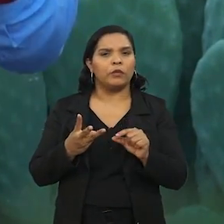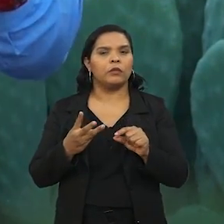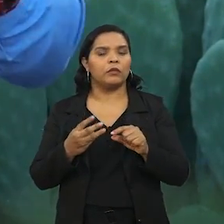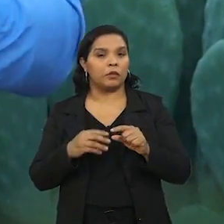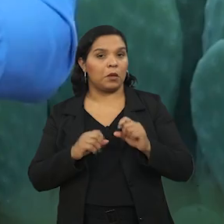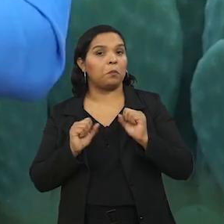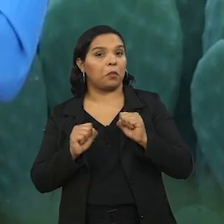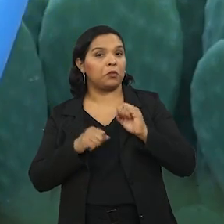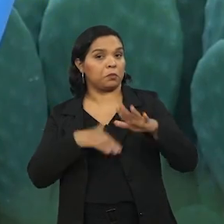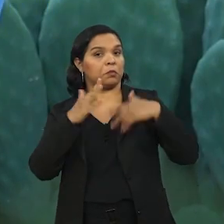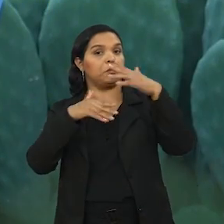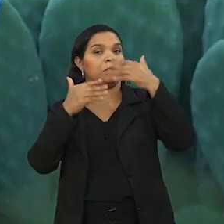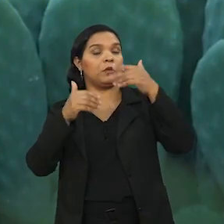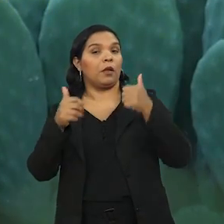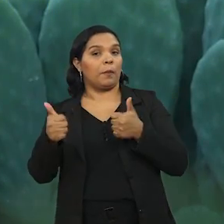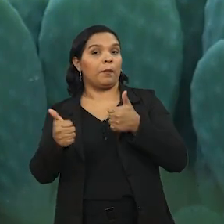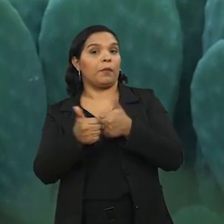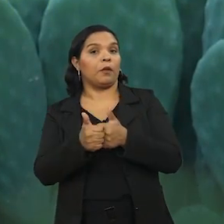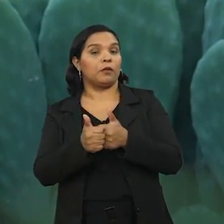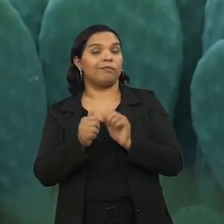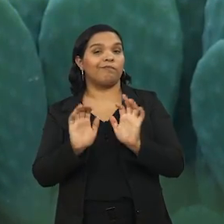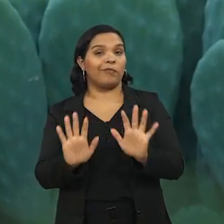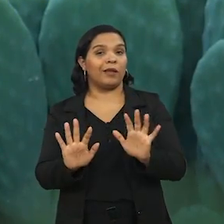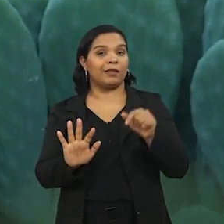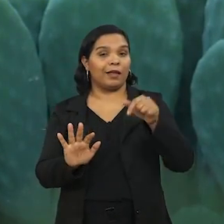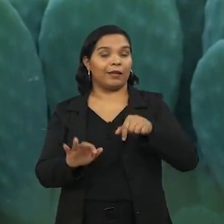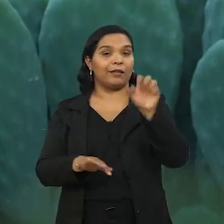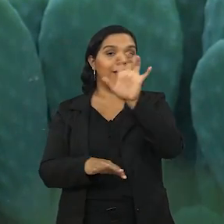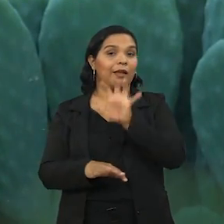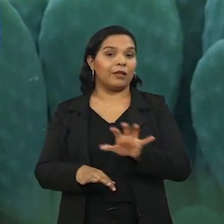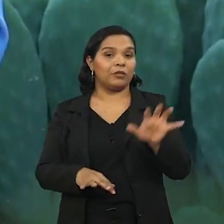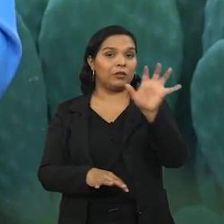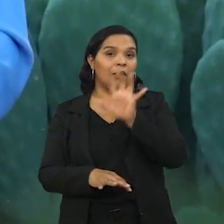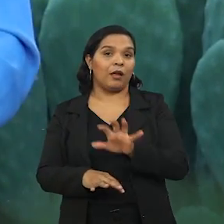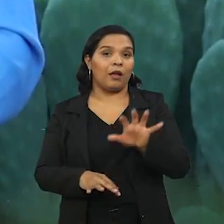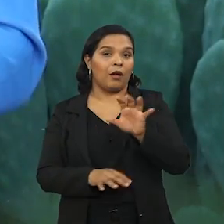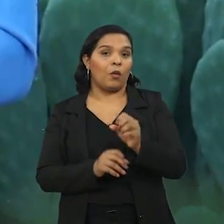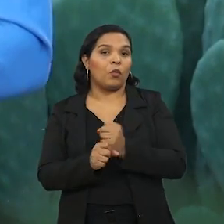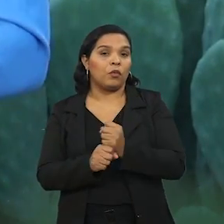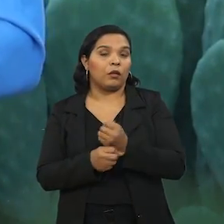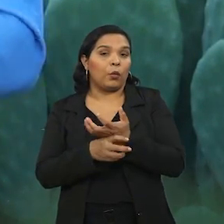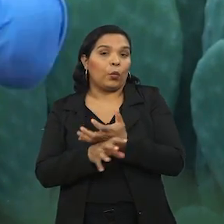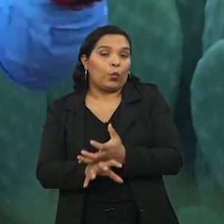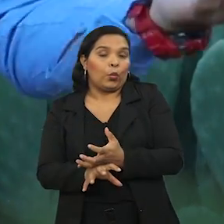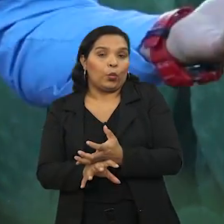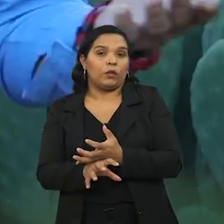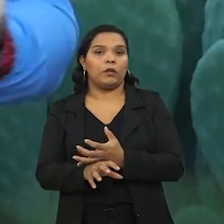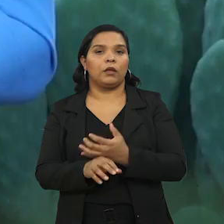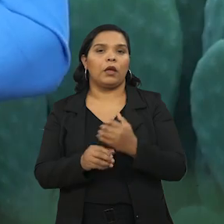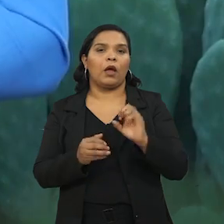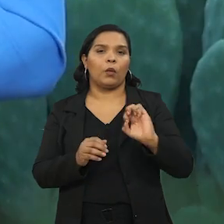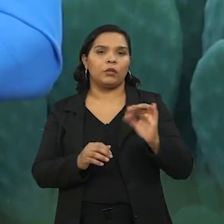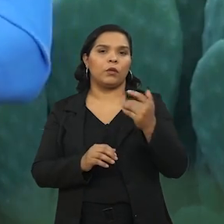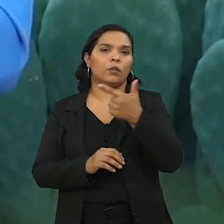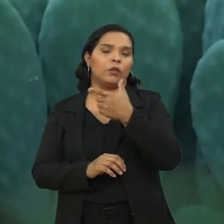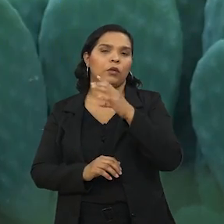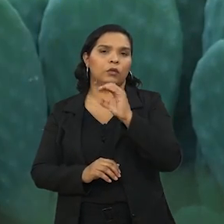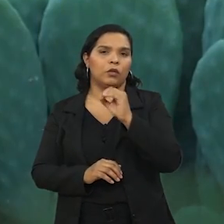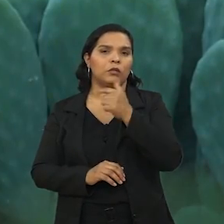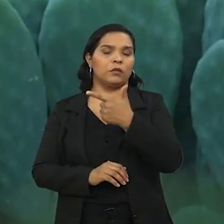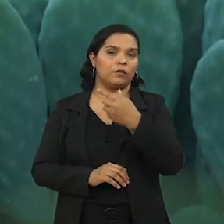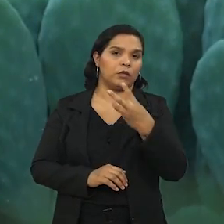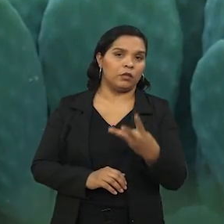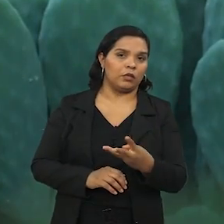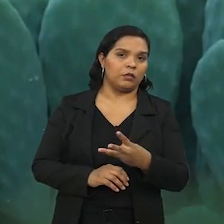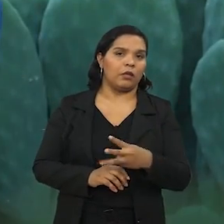potencial produtivo bem próximo das outras, nas condições nossas aqui, principalmente quando o ano é mais seco, como aconteceu em 2023,